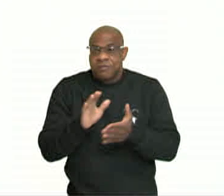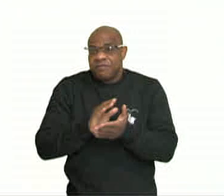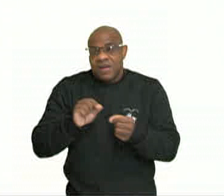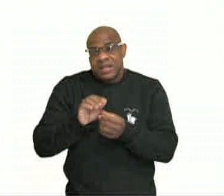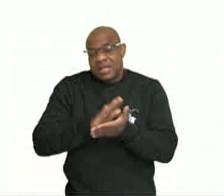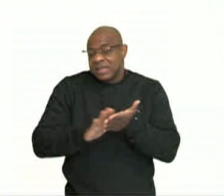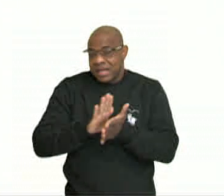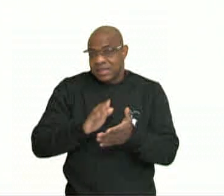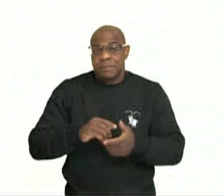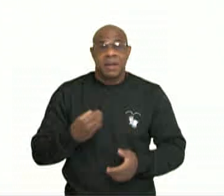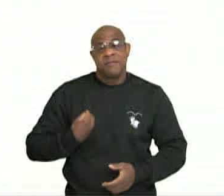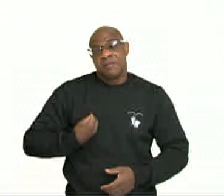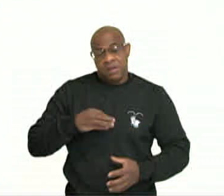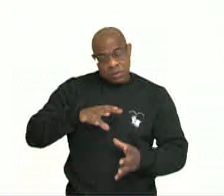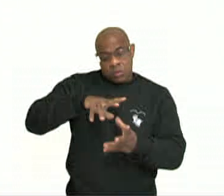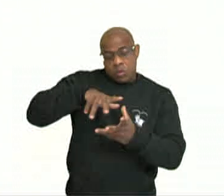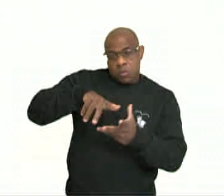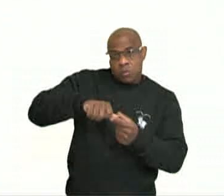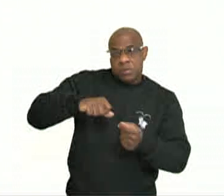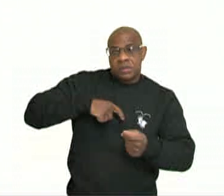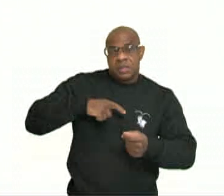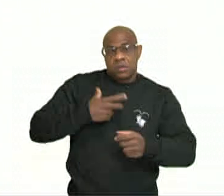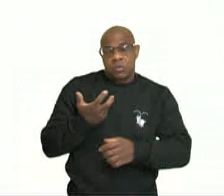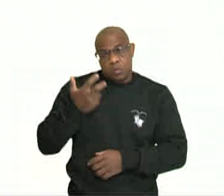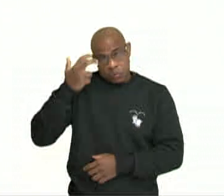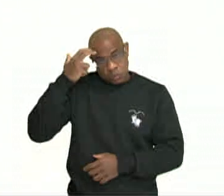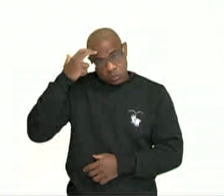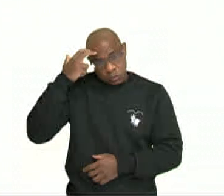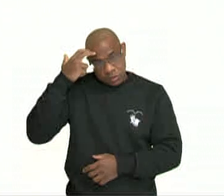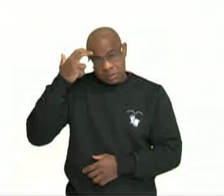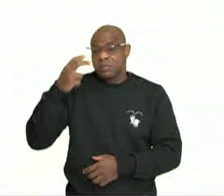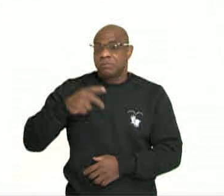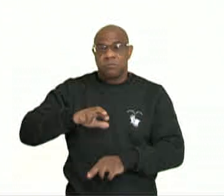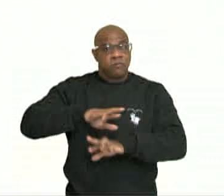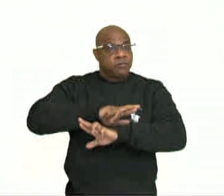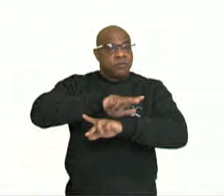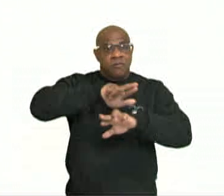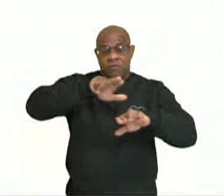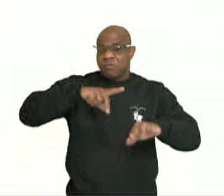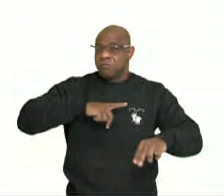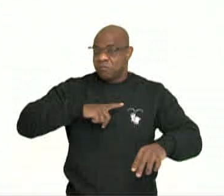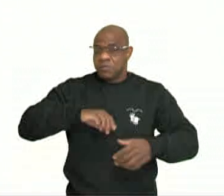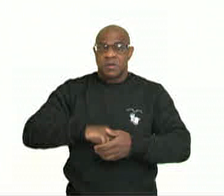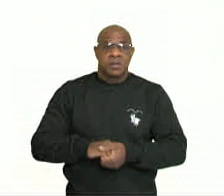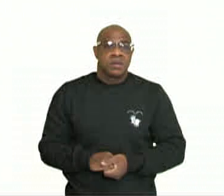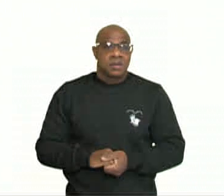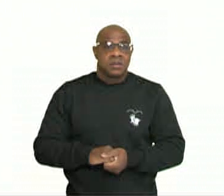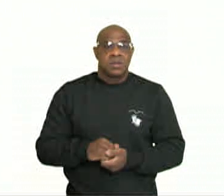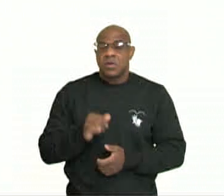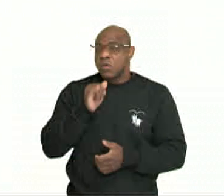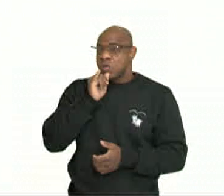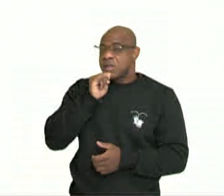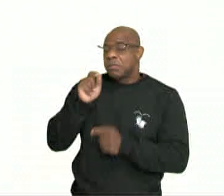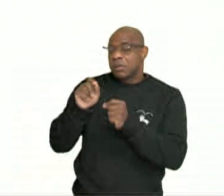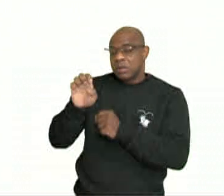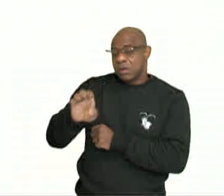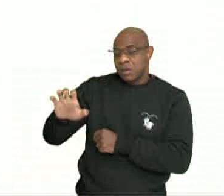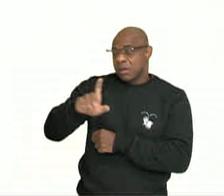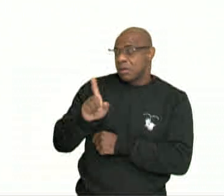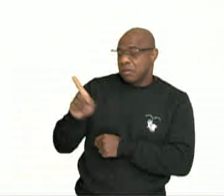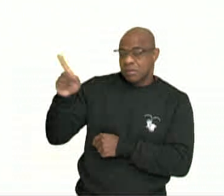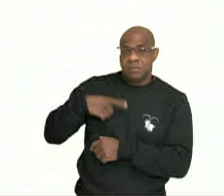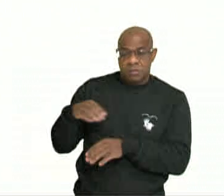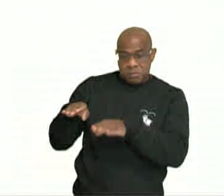há séculos uma cultura é dominante e imposta. O modelo a ser seguido é o europeu. Consequentemente, o